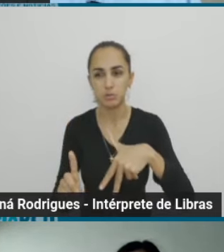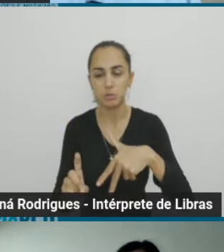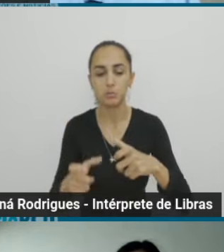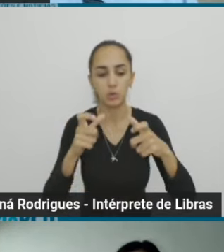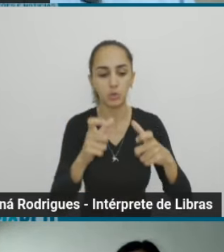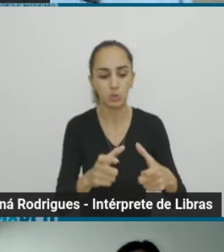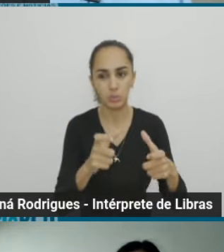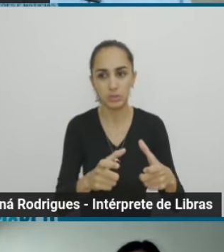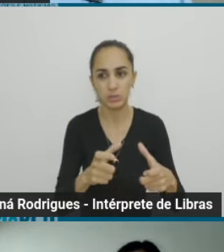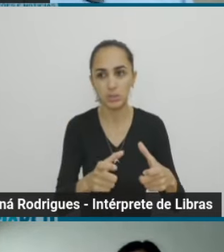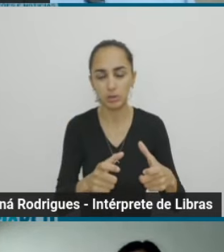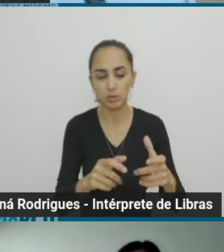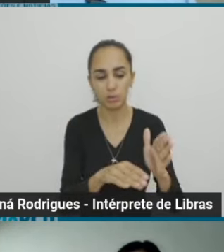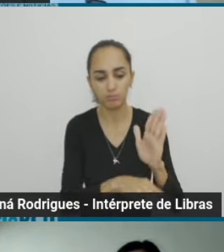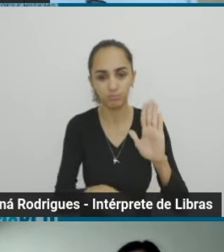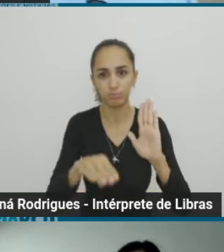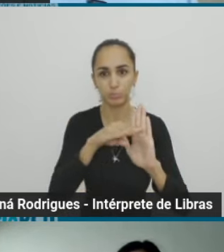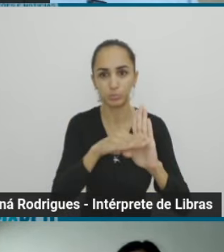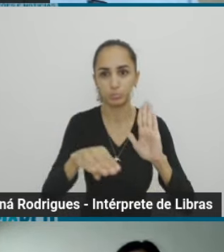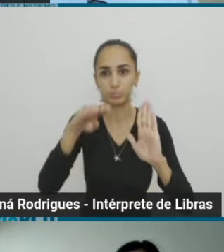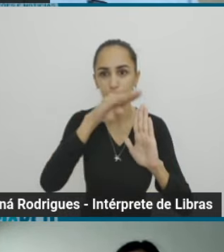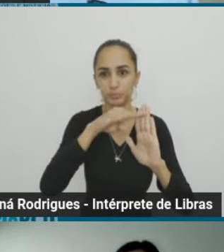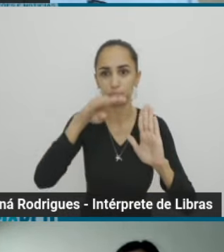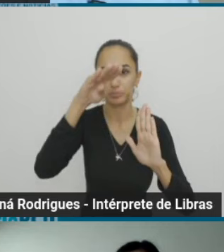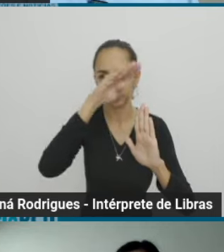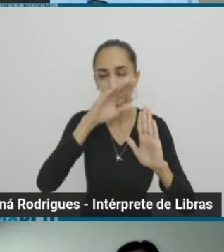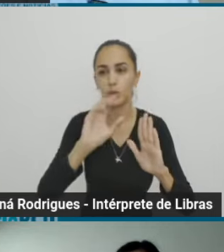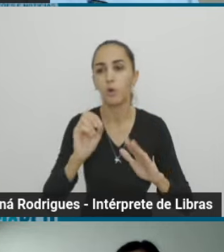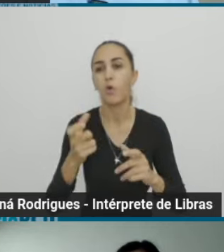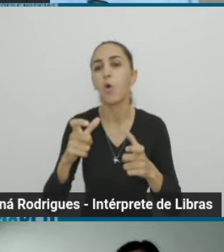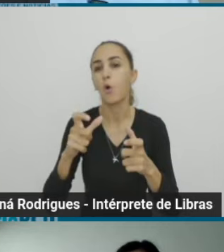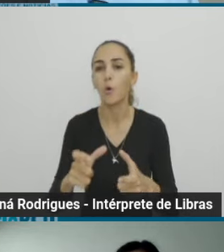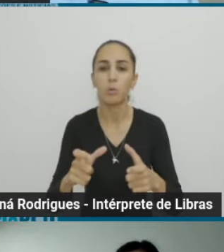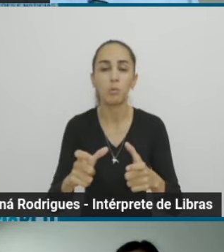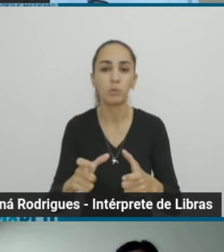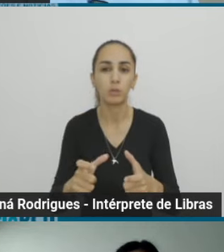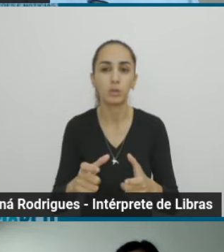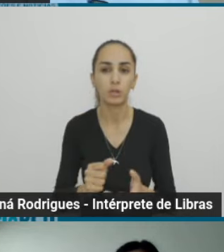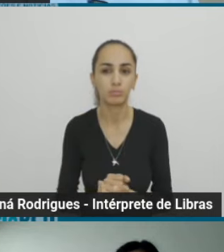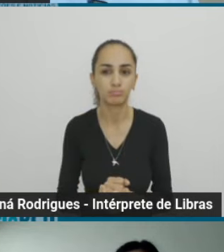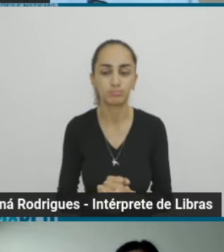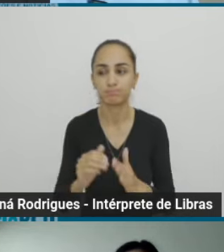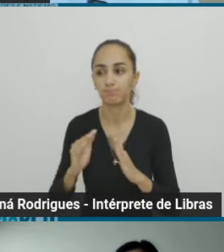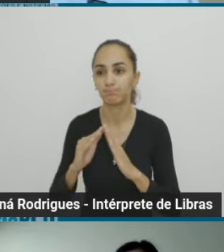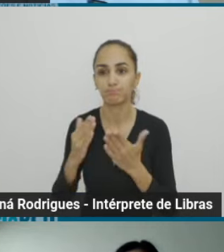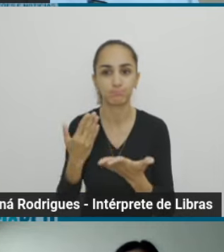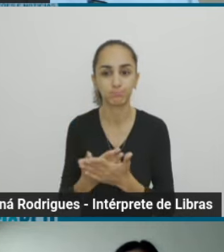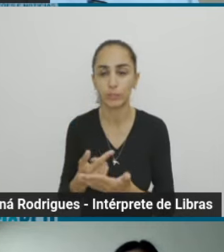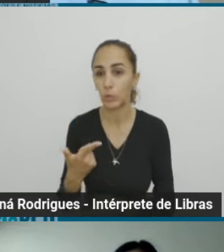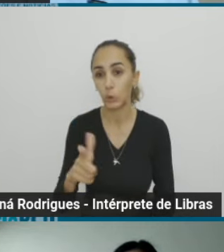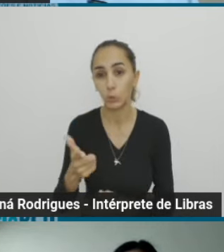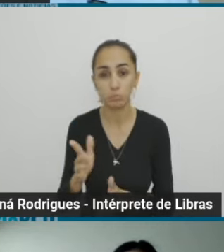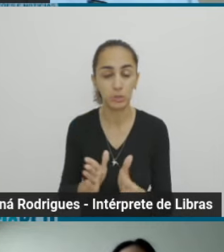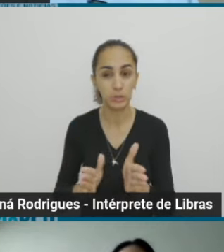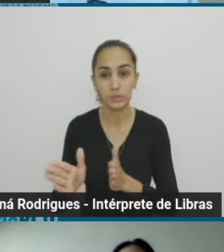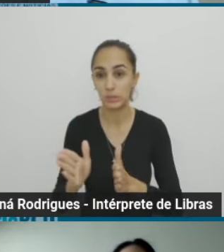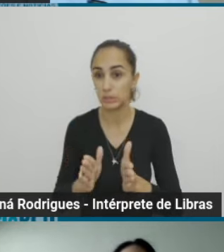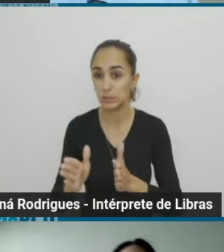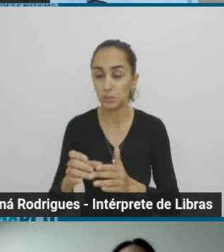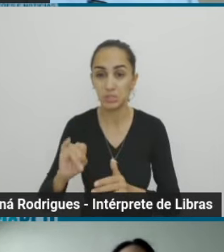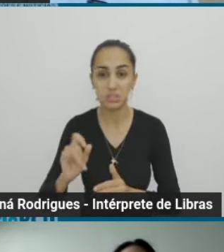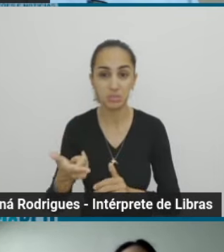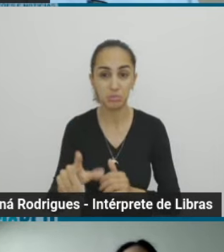aula, num piso superior, ou seja, em um local às vezes acessível, se a escola não tiver ali o elevador,